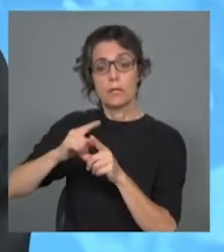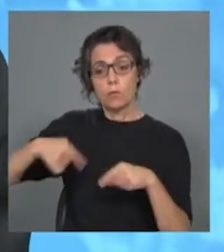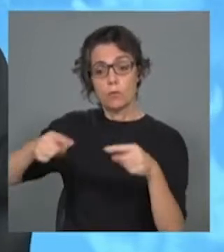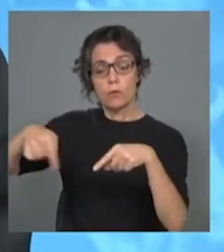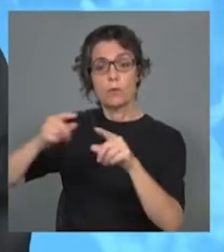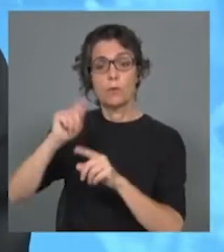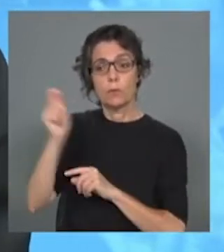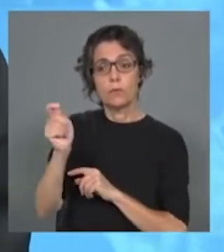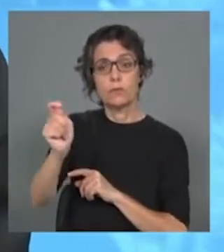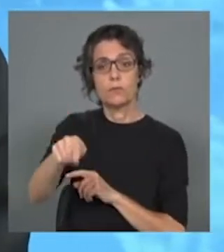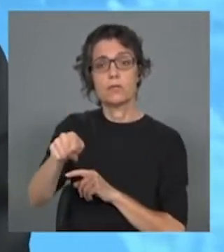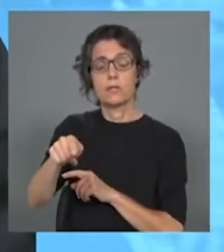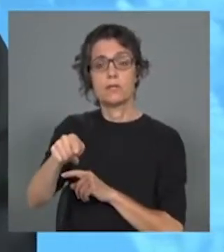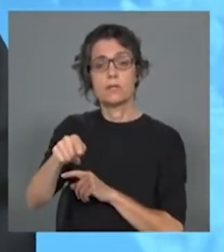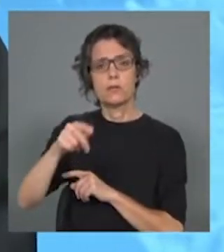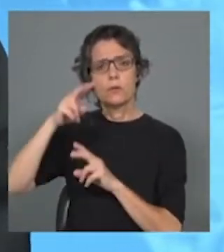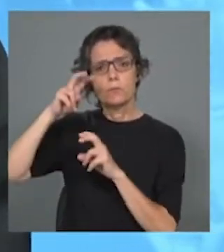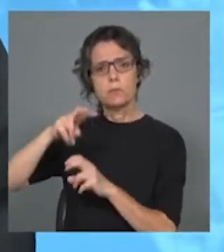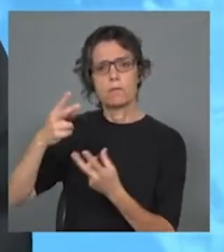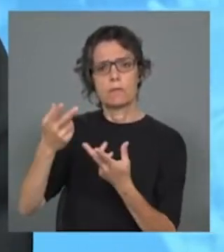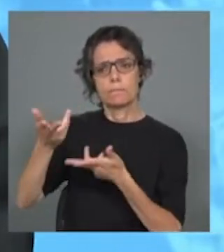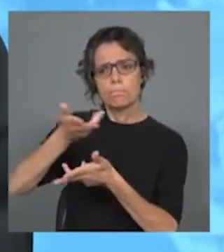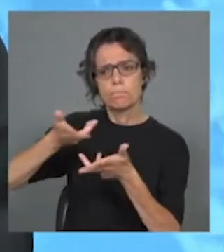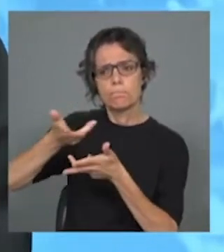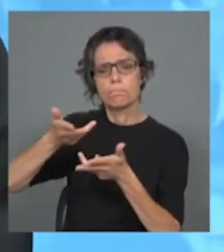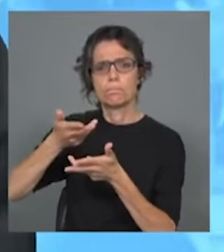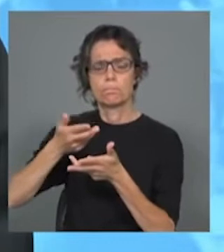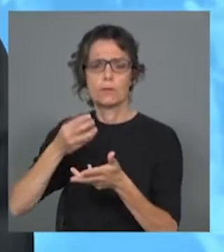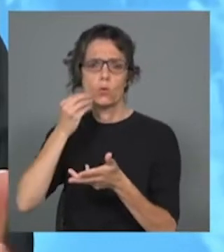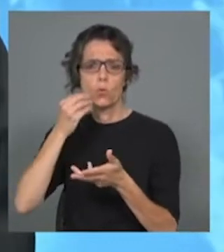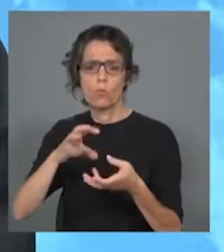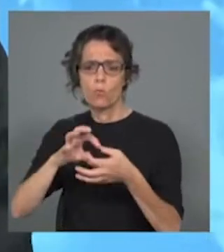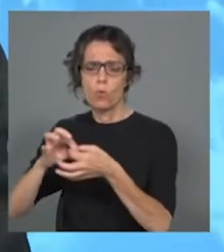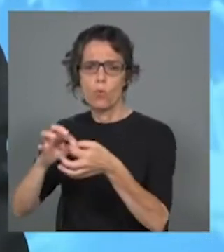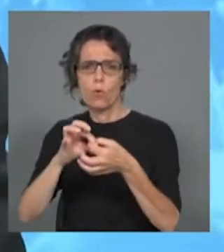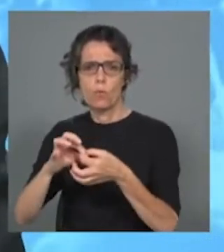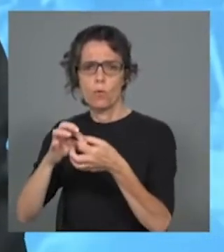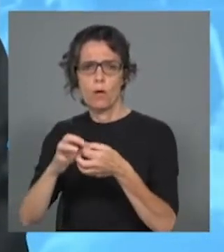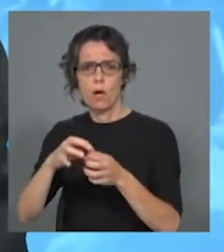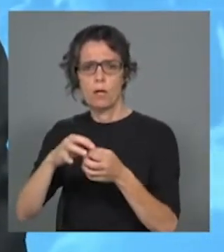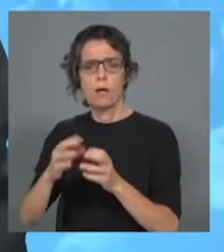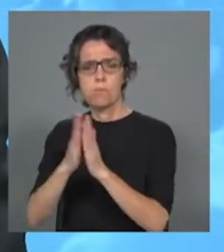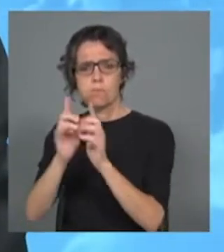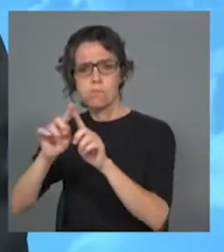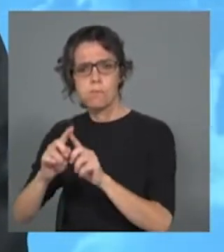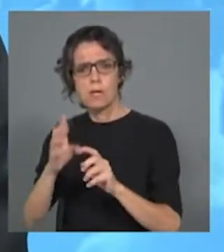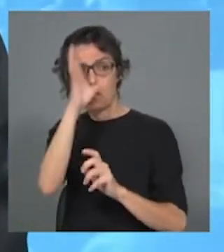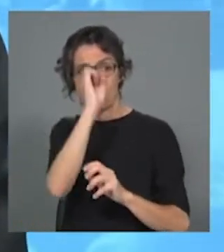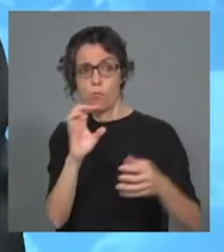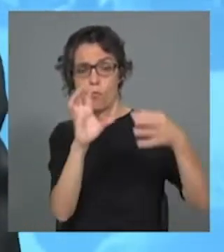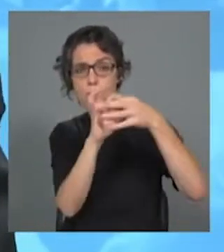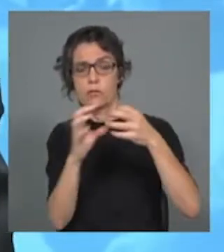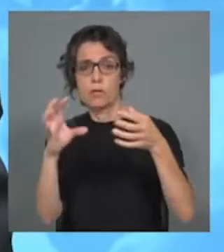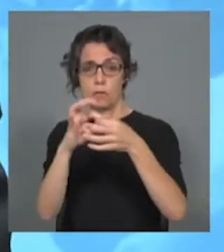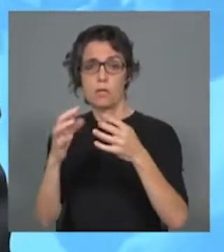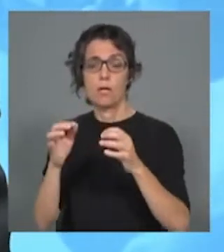e que vai refletindo sobre a maneira de colaborar com o Estado, nomeadamente na questão das